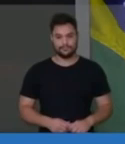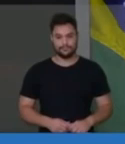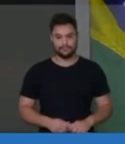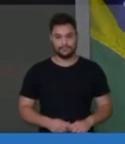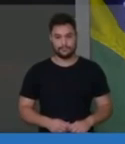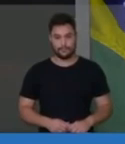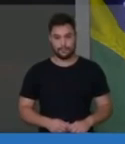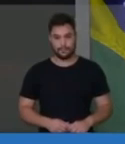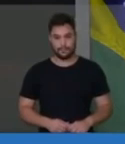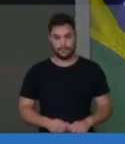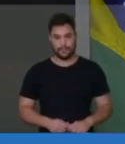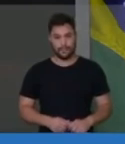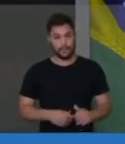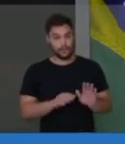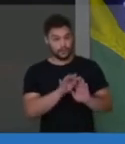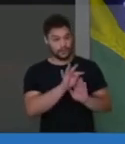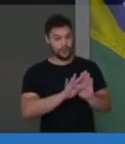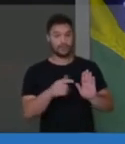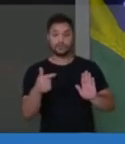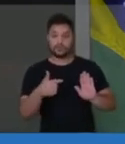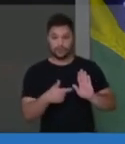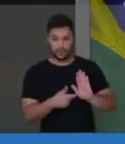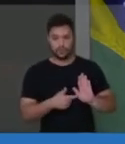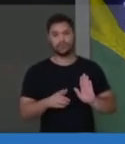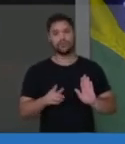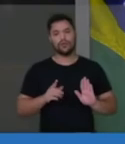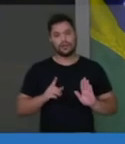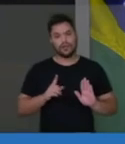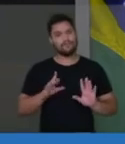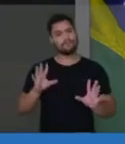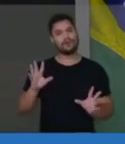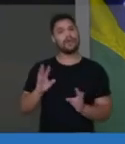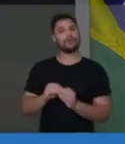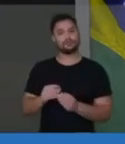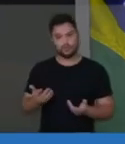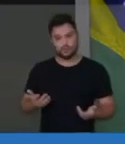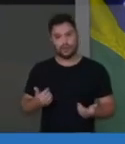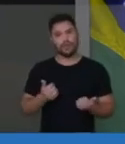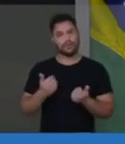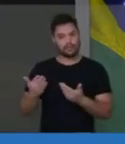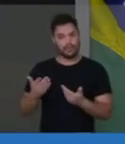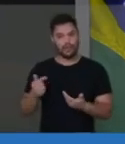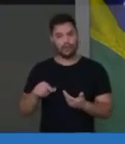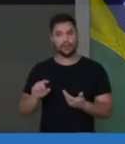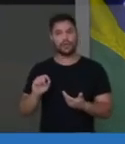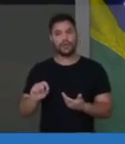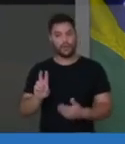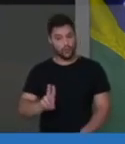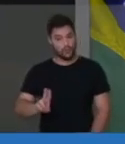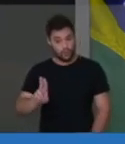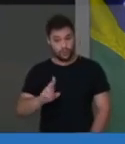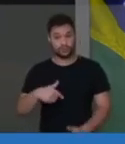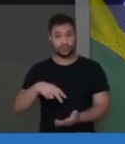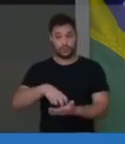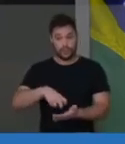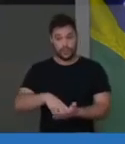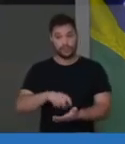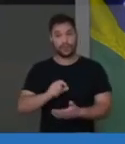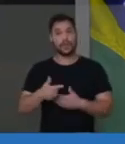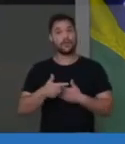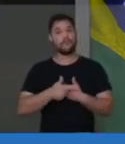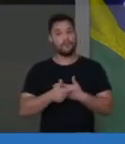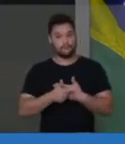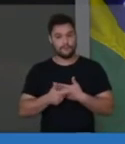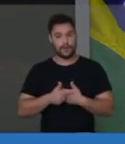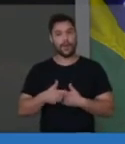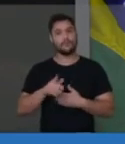No retromencionado substitutivo, em brevíssima síntese, conferiu ao juízo da execução a competência para